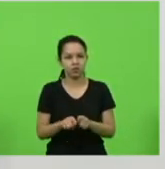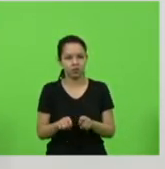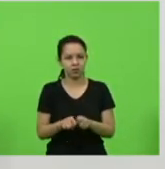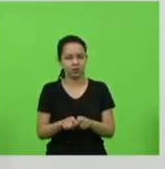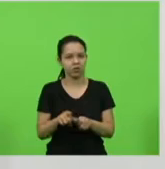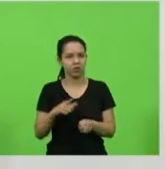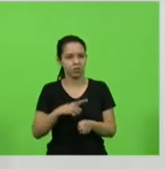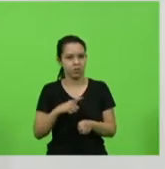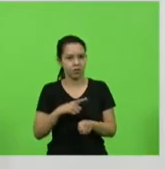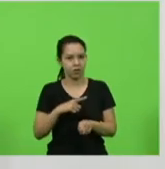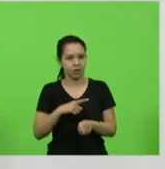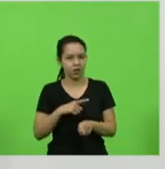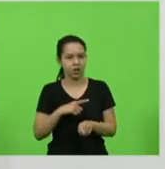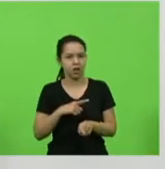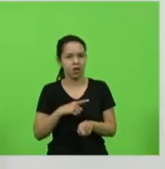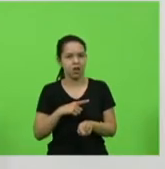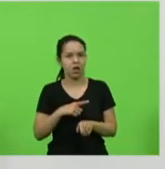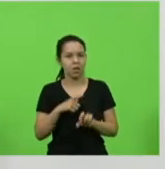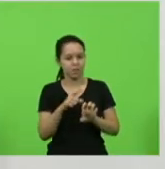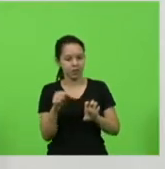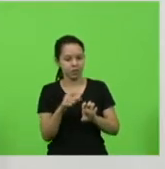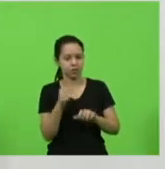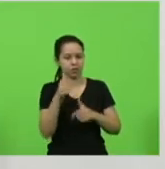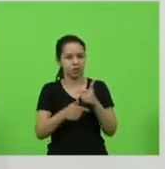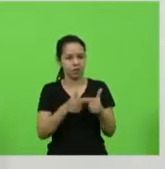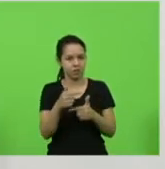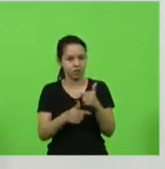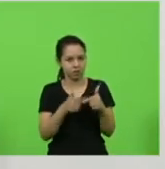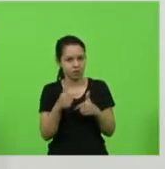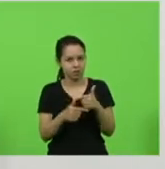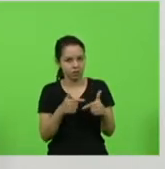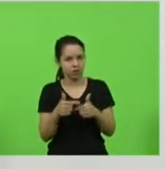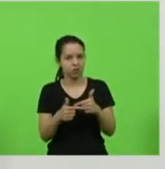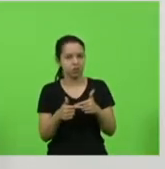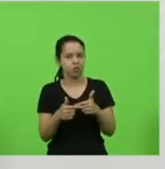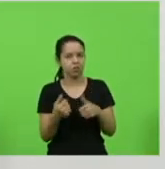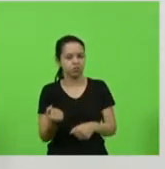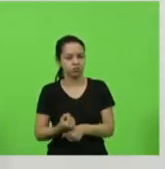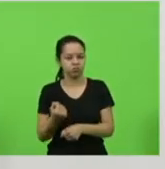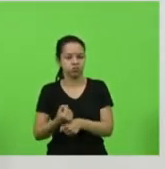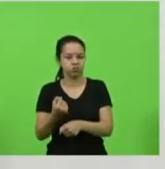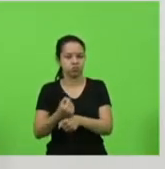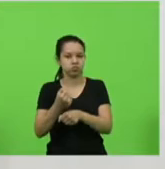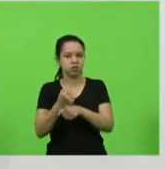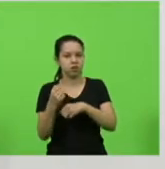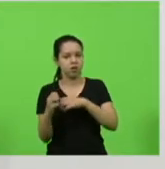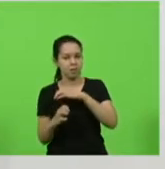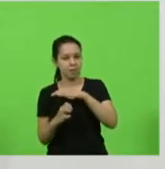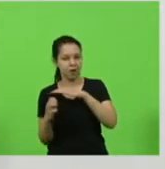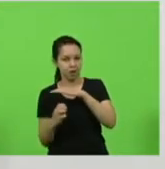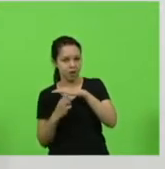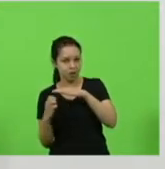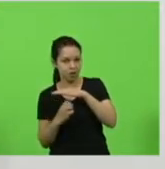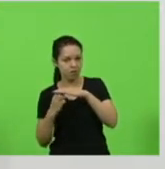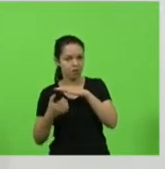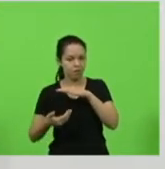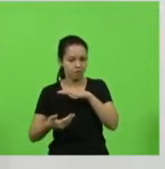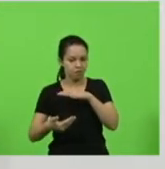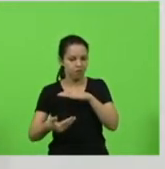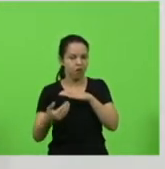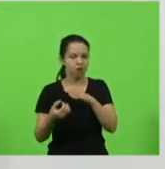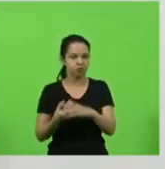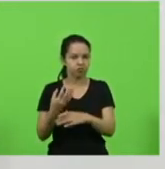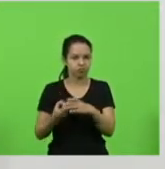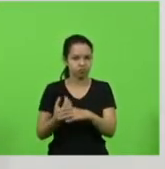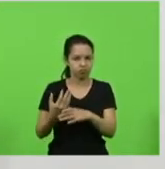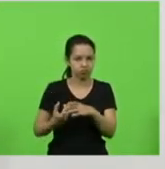empreendedores que estão trabalhando para construírem empresas que vão gerar renda, que